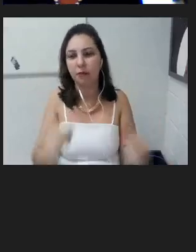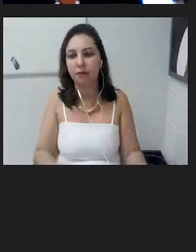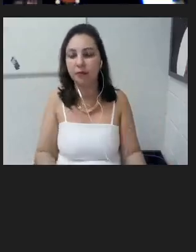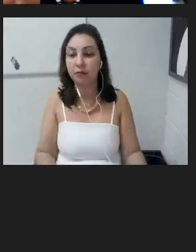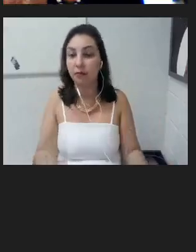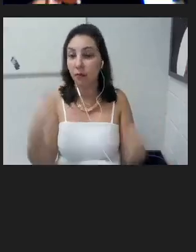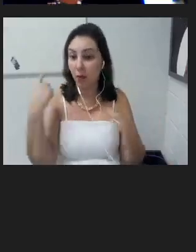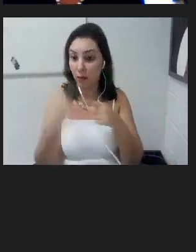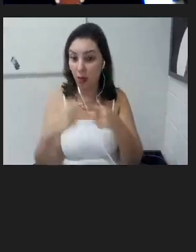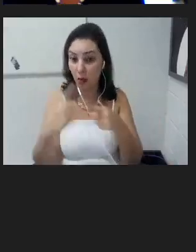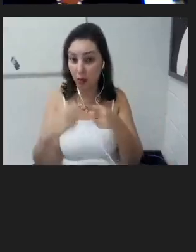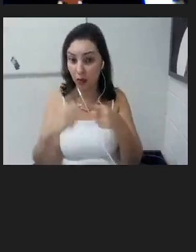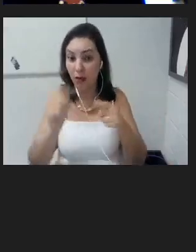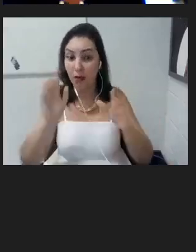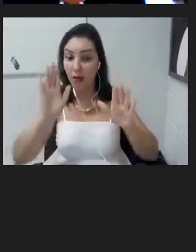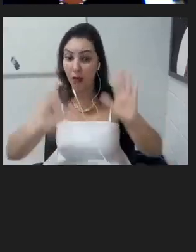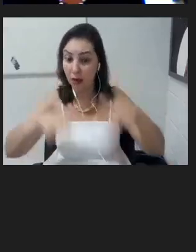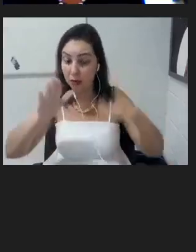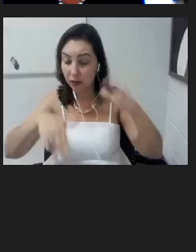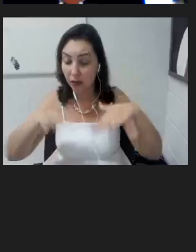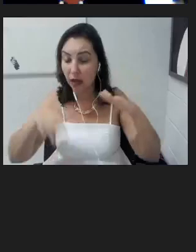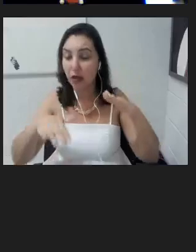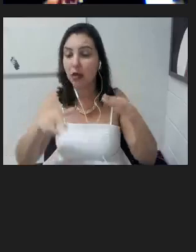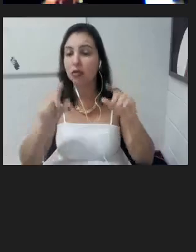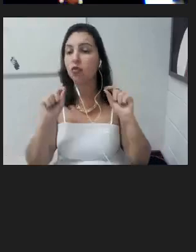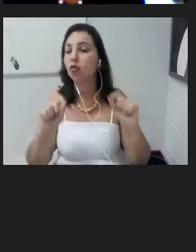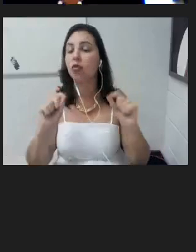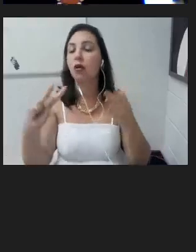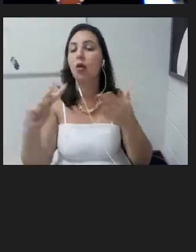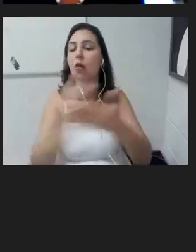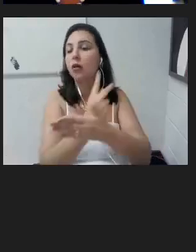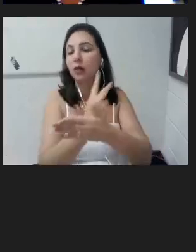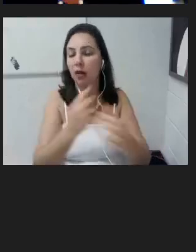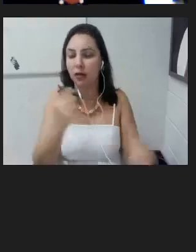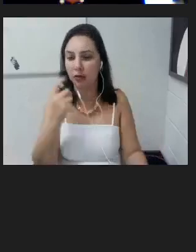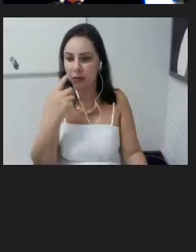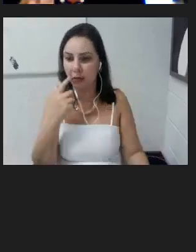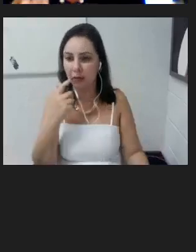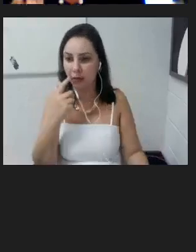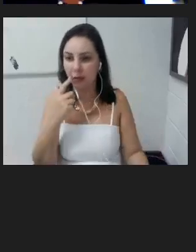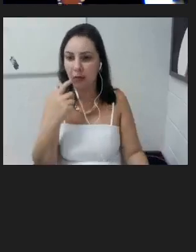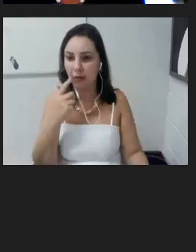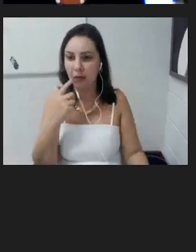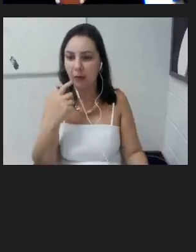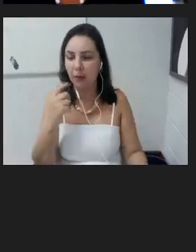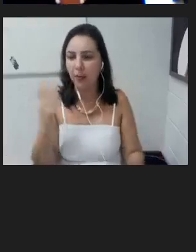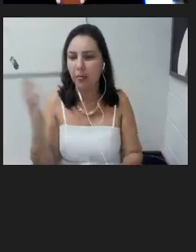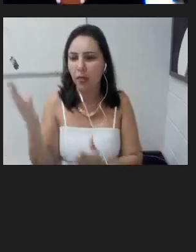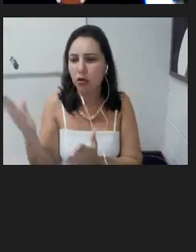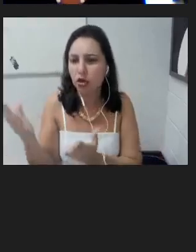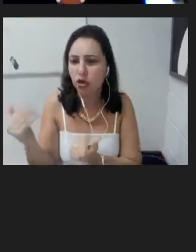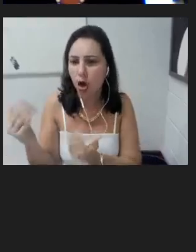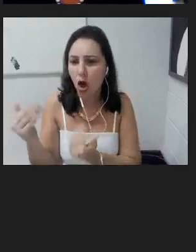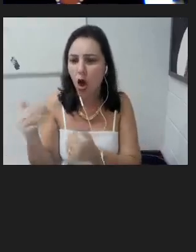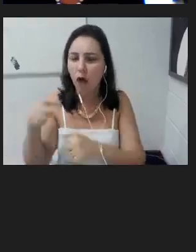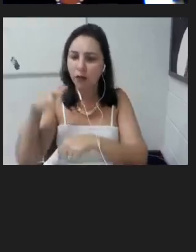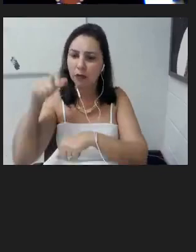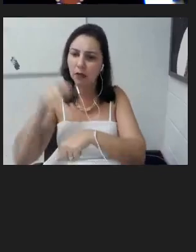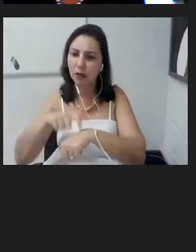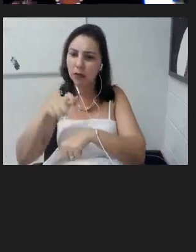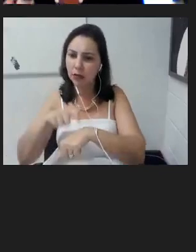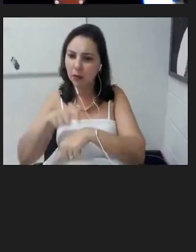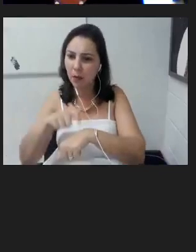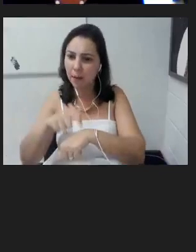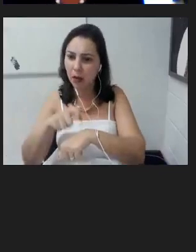quê? Muitas vezes o cuidado de um jovem que vem de um momento